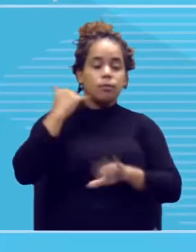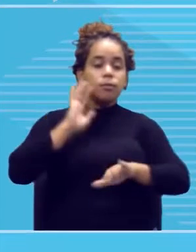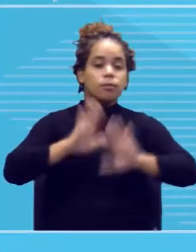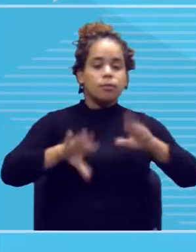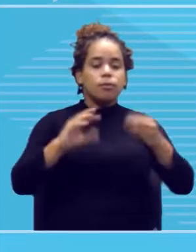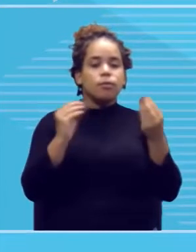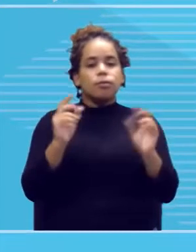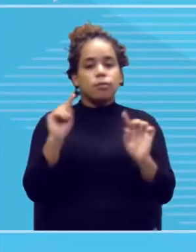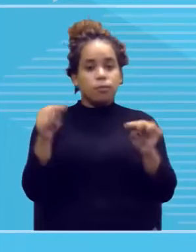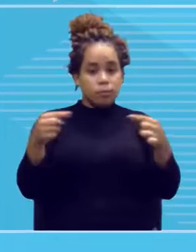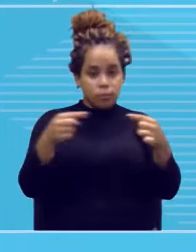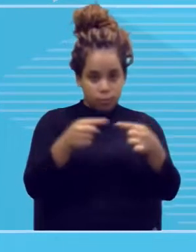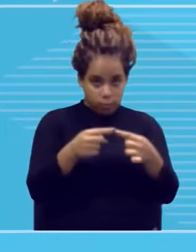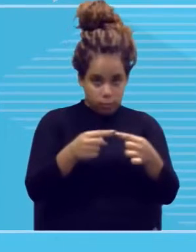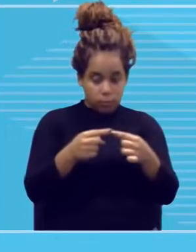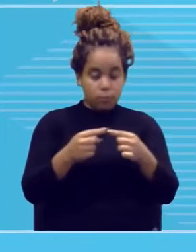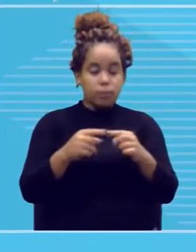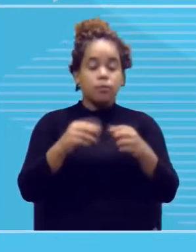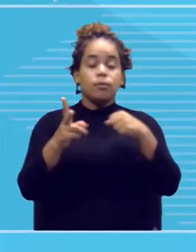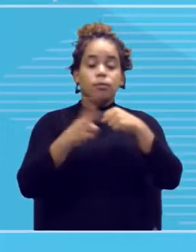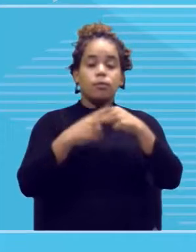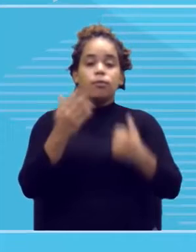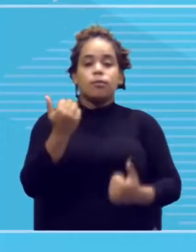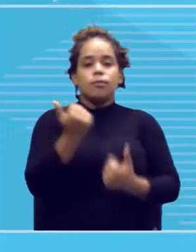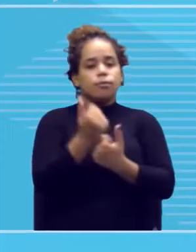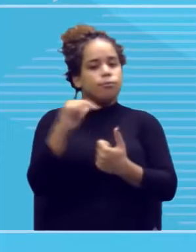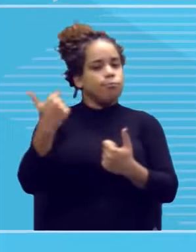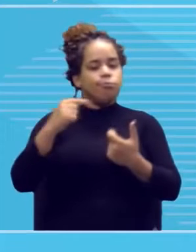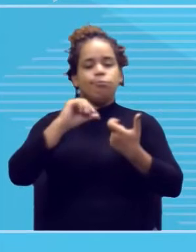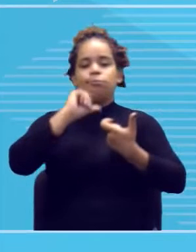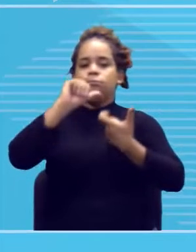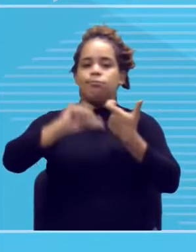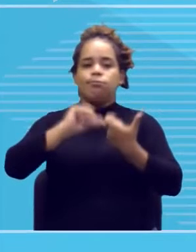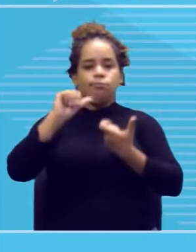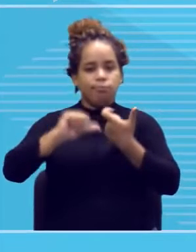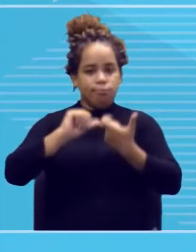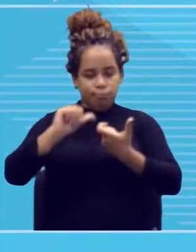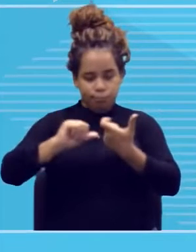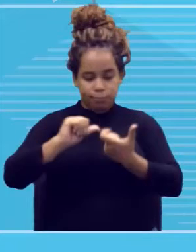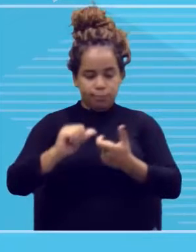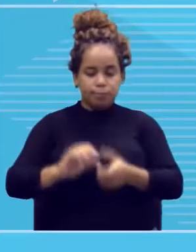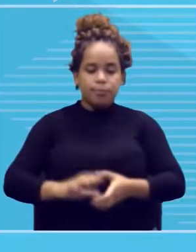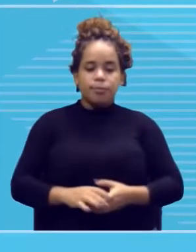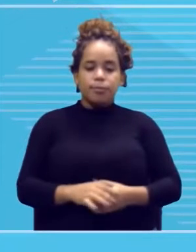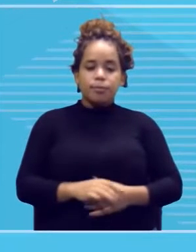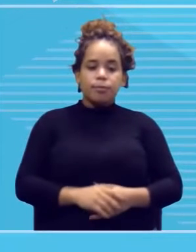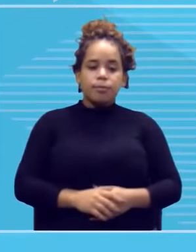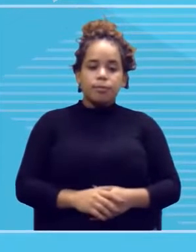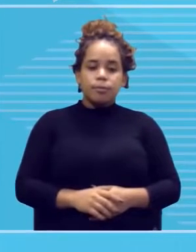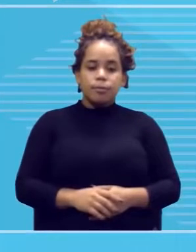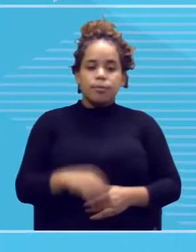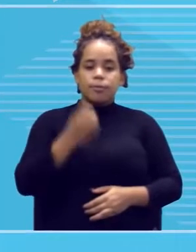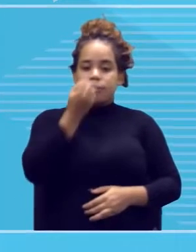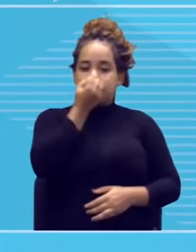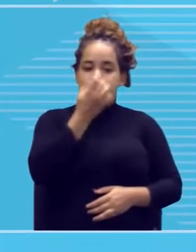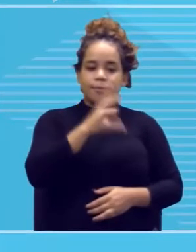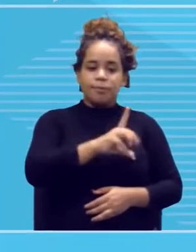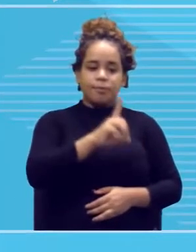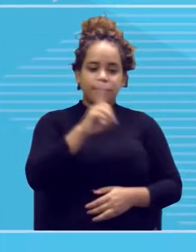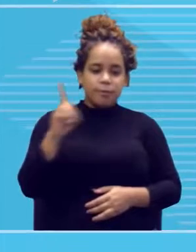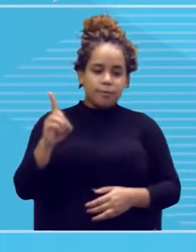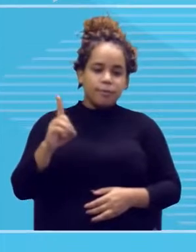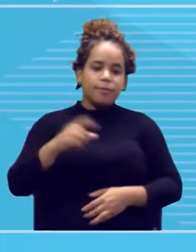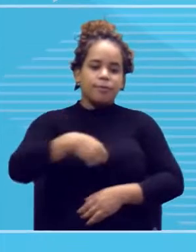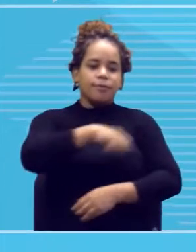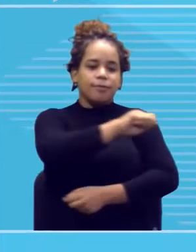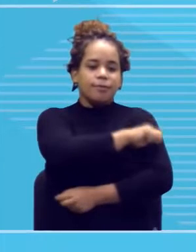não vão ser flexionados Ok não serão flexionados muito bom dia soliana